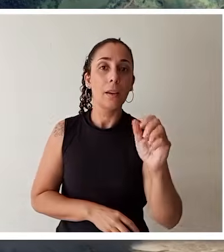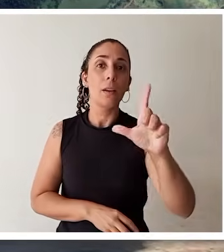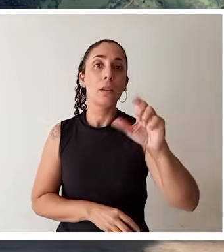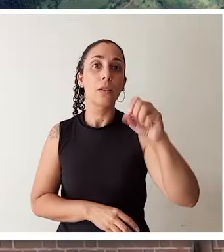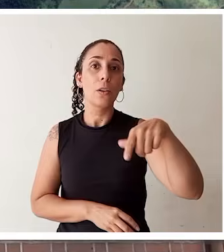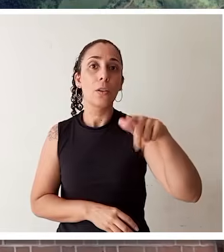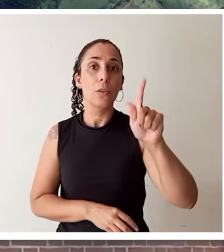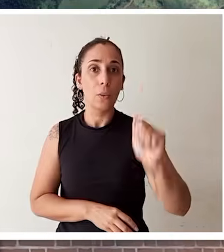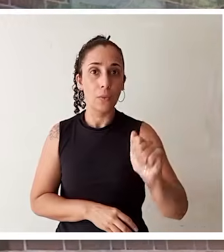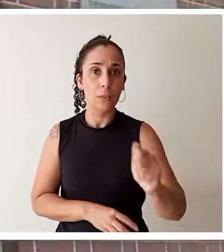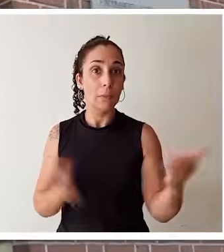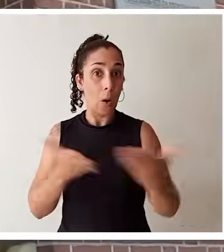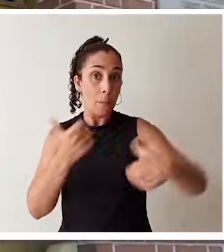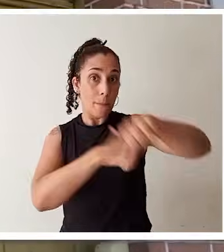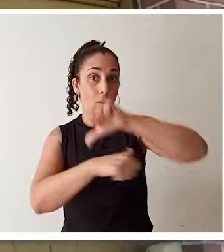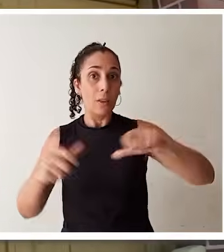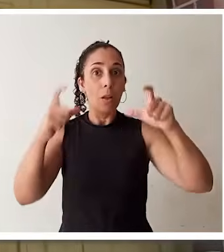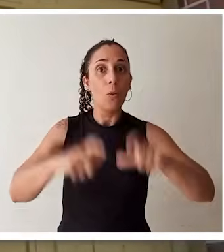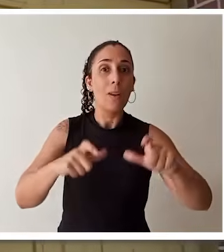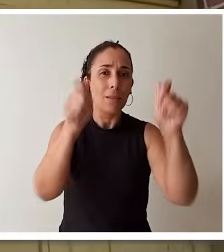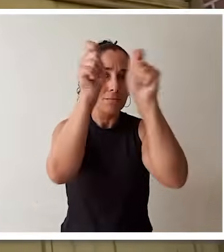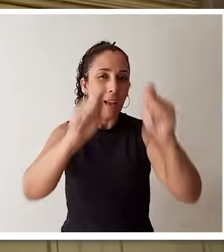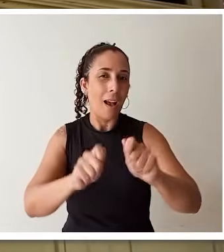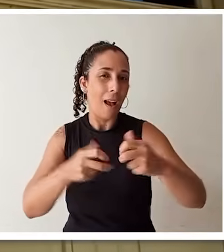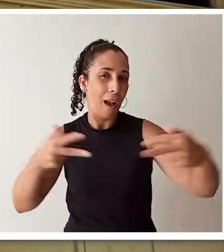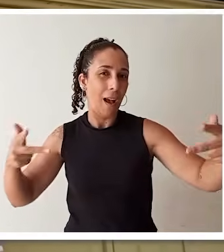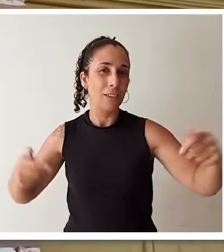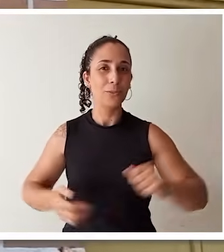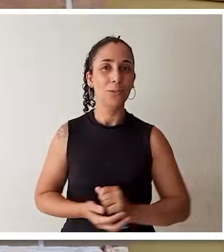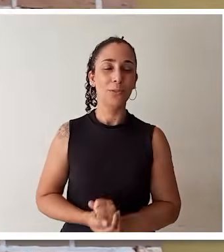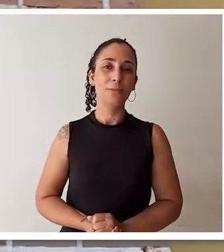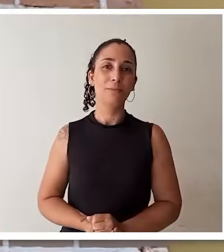foi transformada em Estação das Artes.